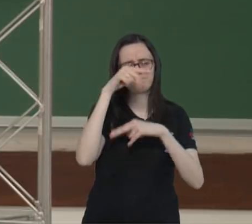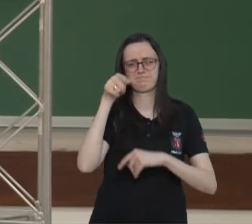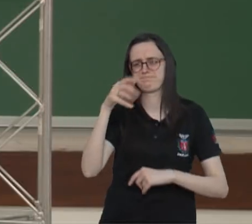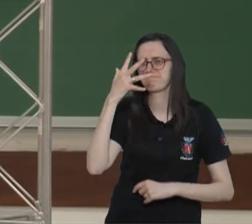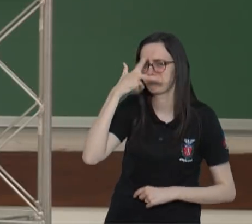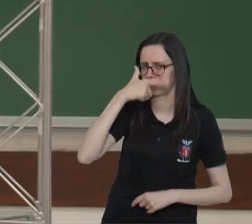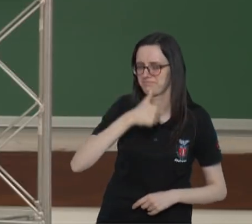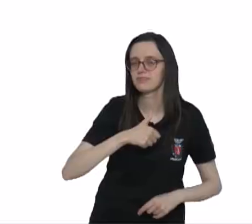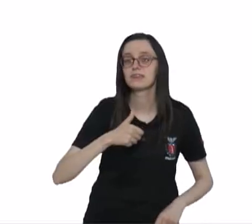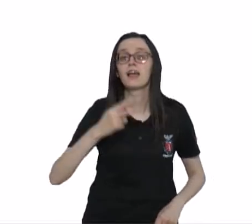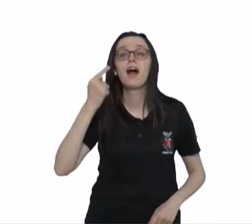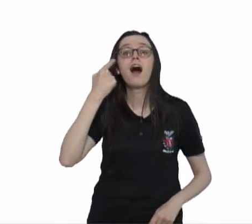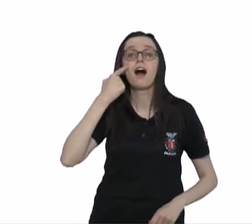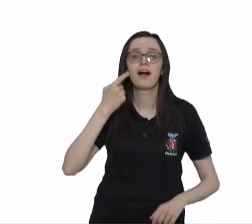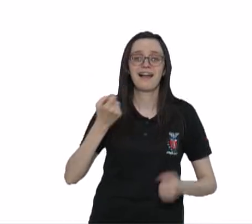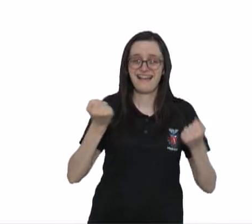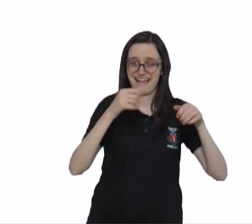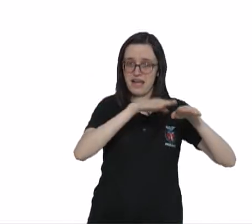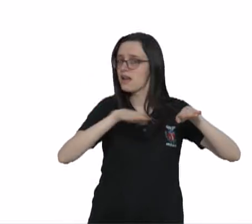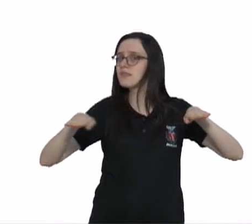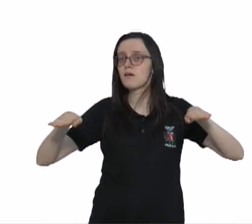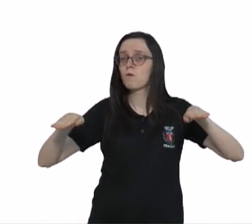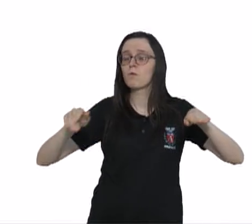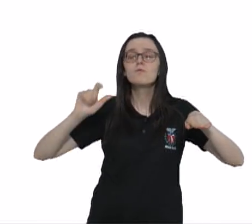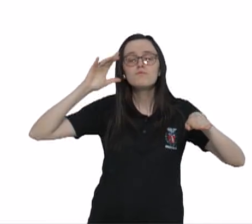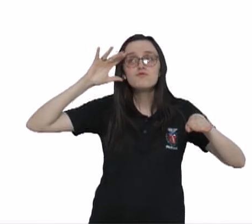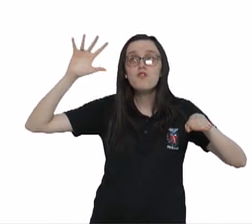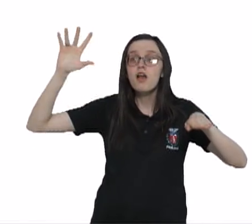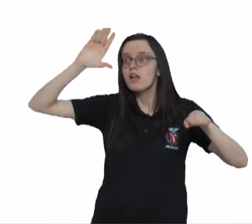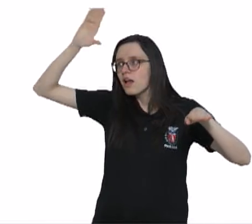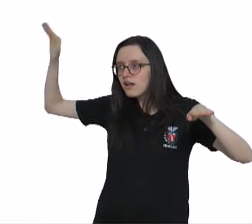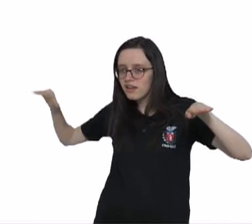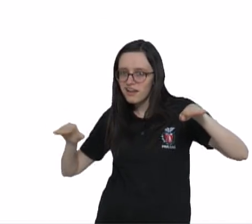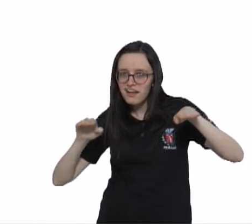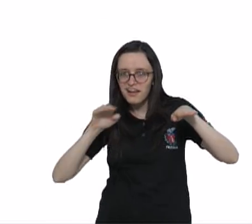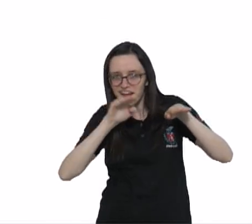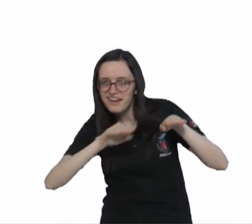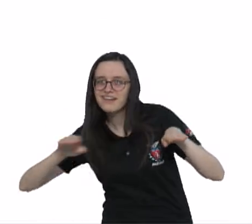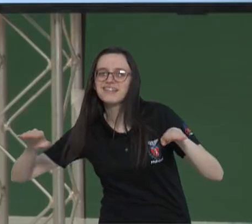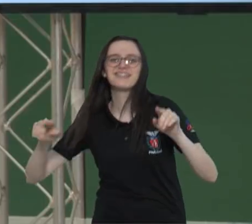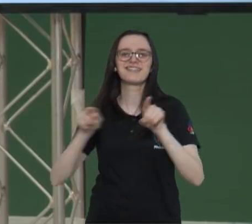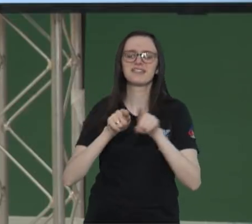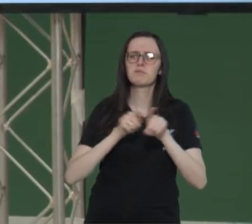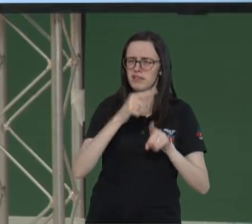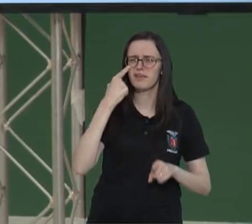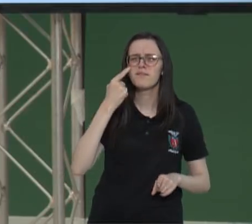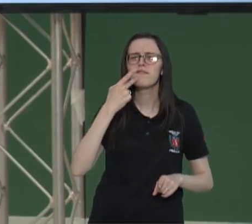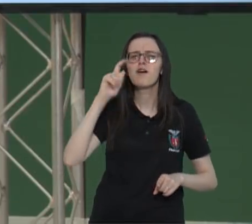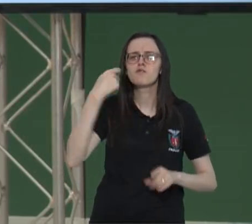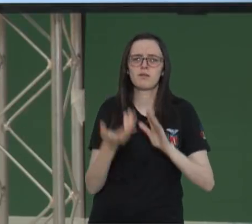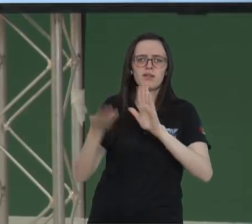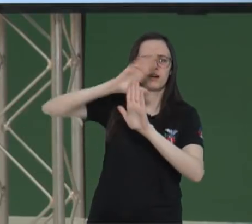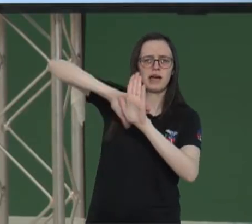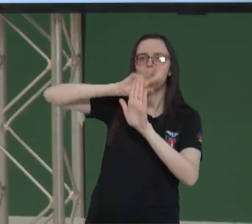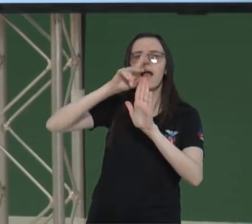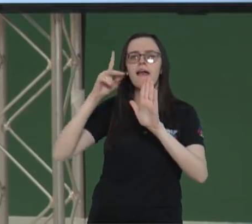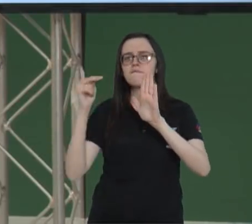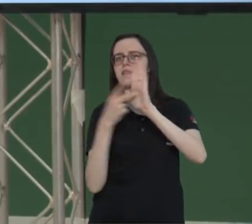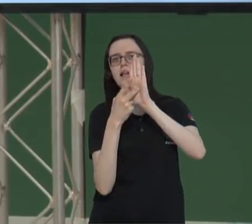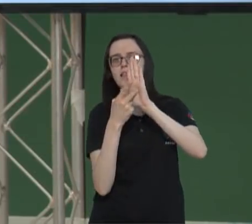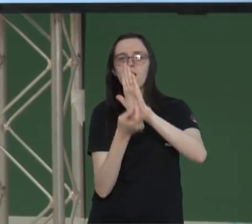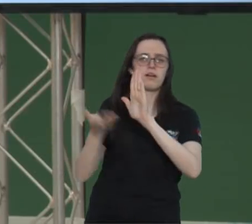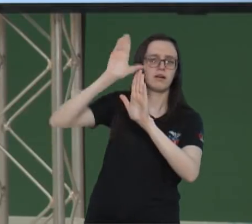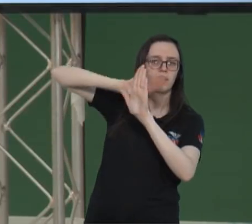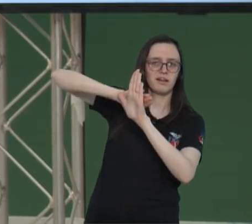inclusive. E na garagem há vagas para todos os seus sonhos. Olha que bonitinho. Lembra que eu falei da linguagem figurada lá, que ela não é muito exatamente